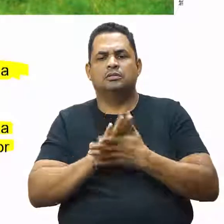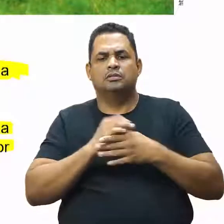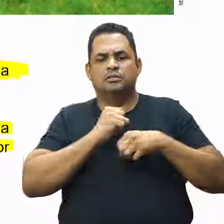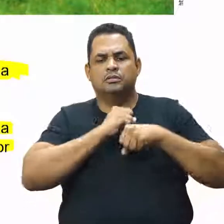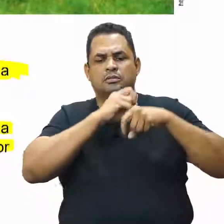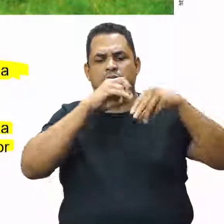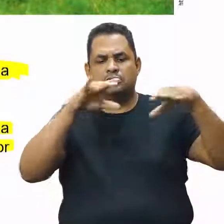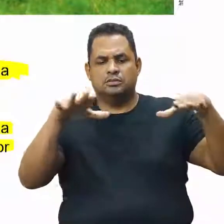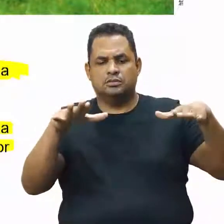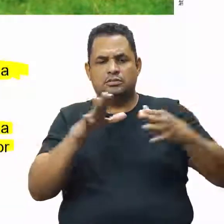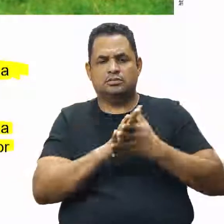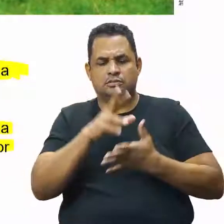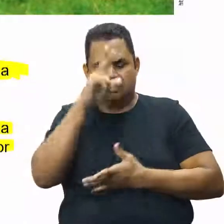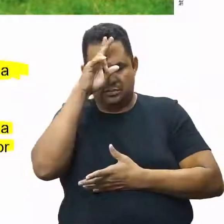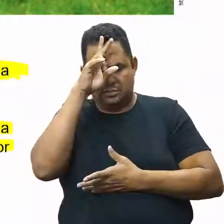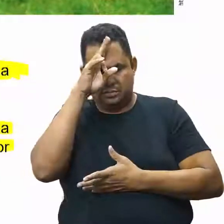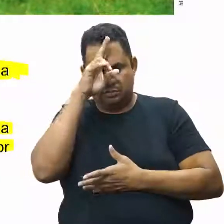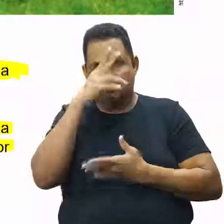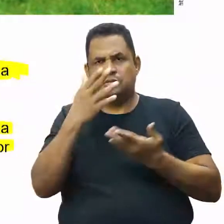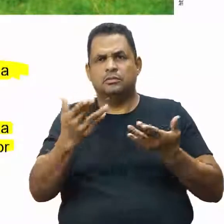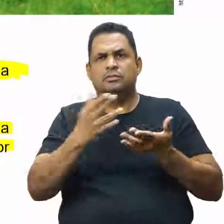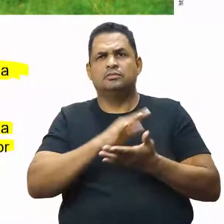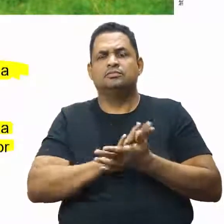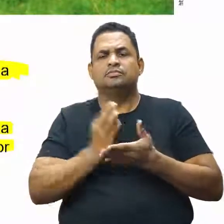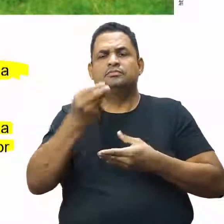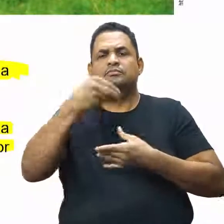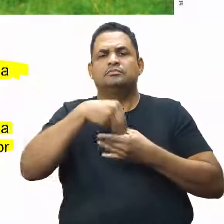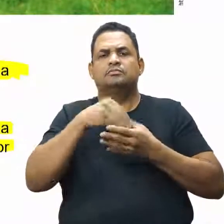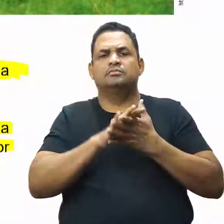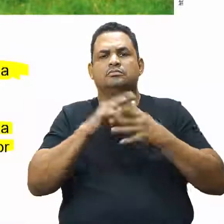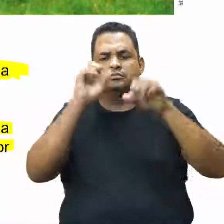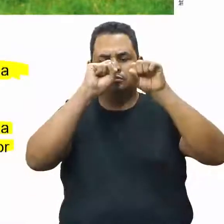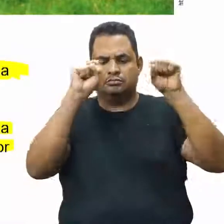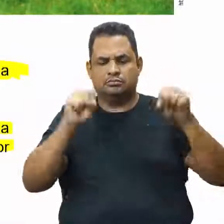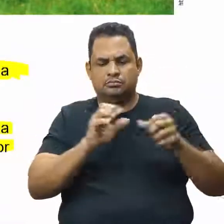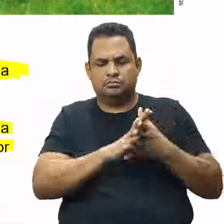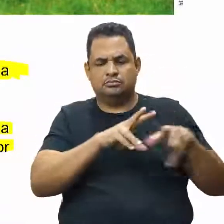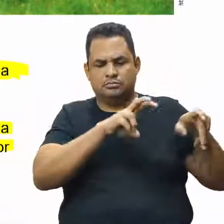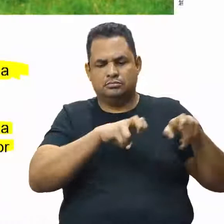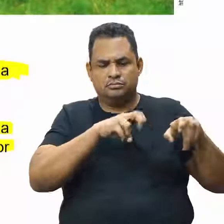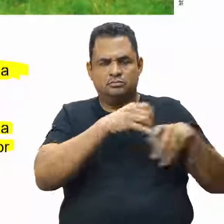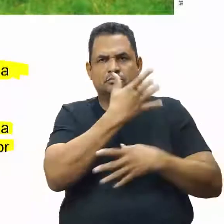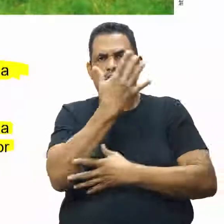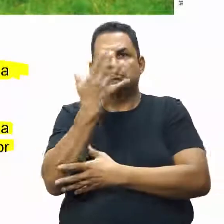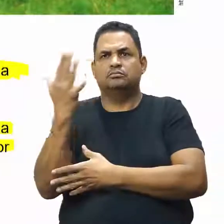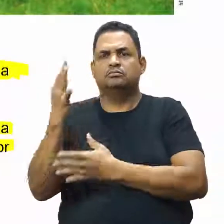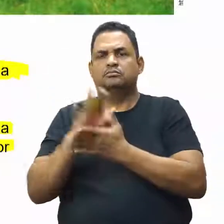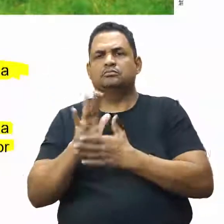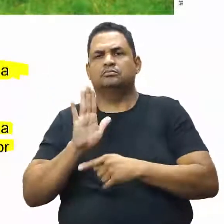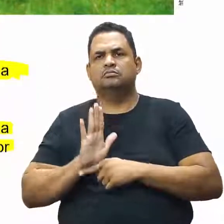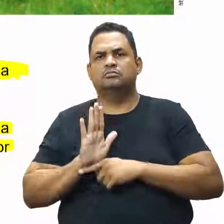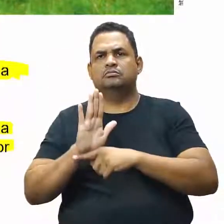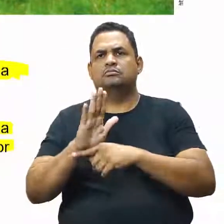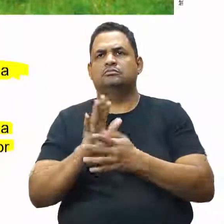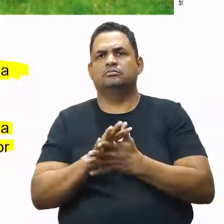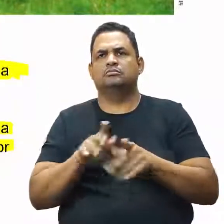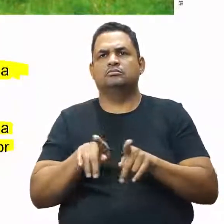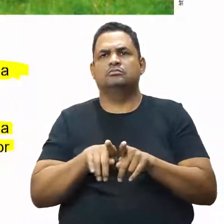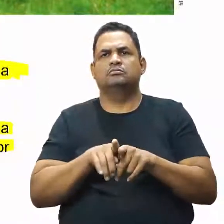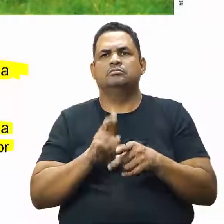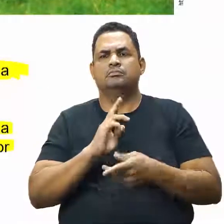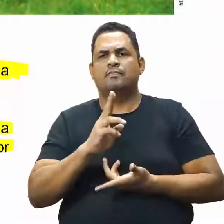polinização desses insetos, né, dentro do sistema agroflorestal, auxiliando assim também no